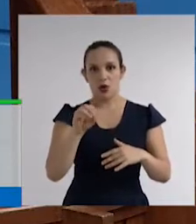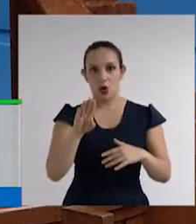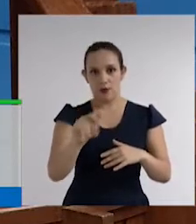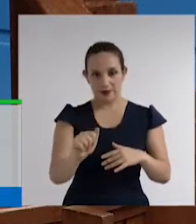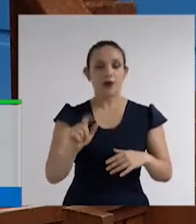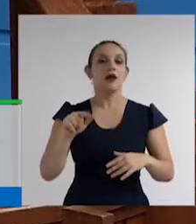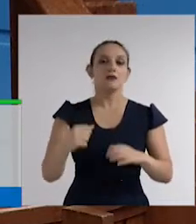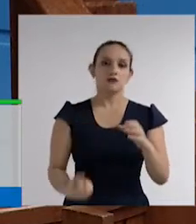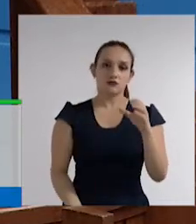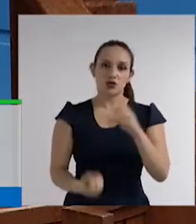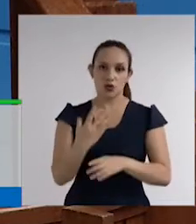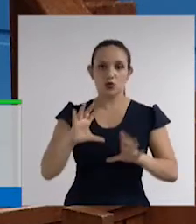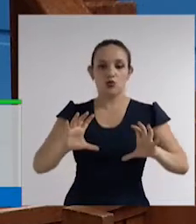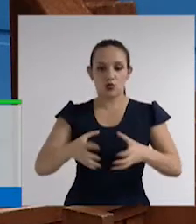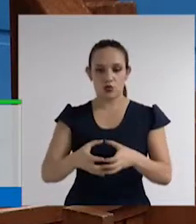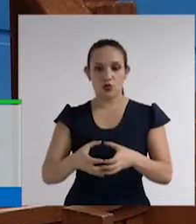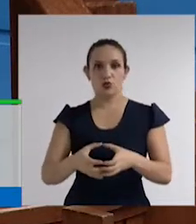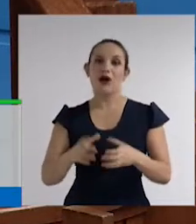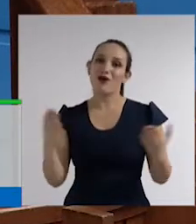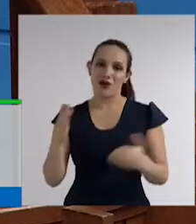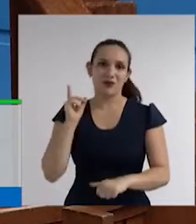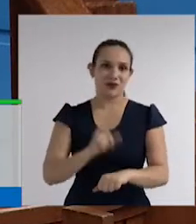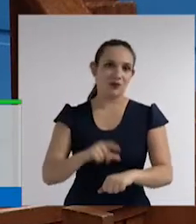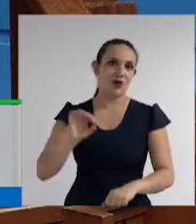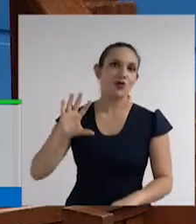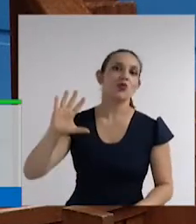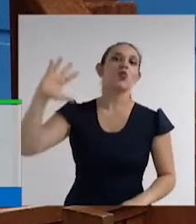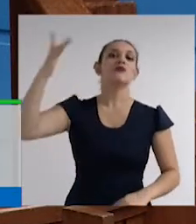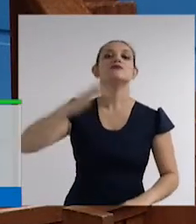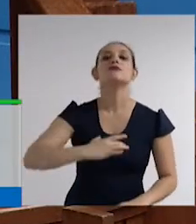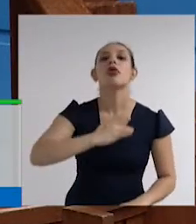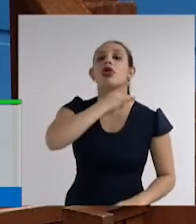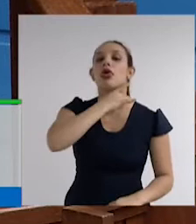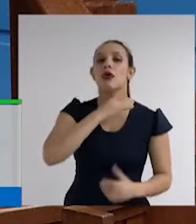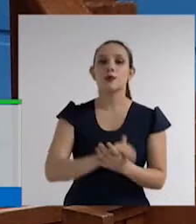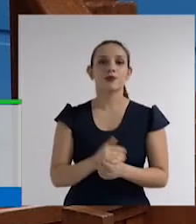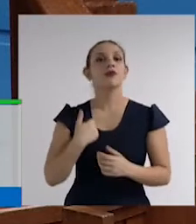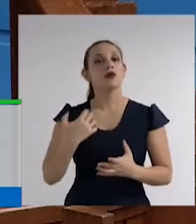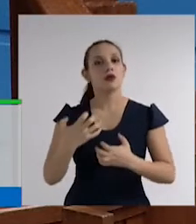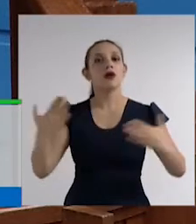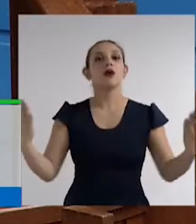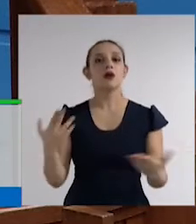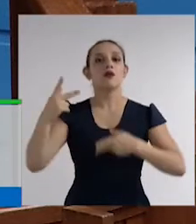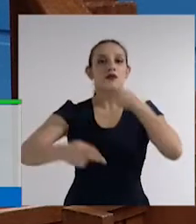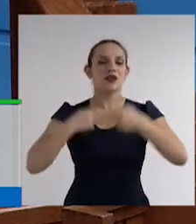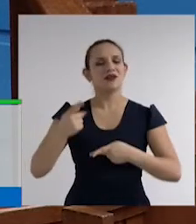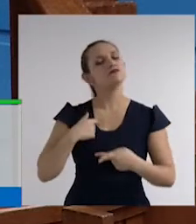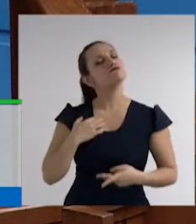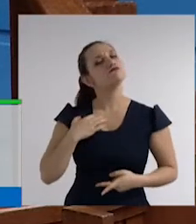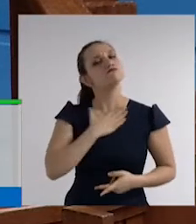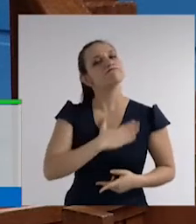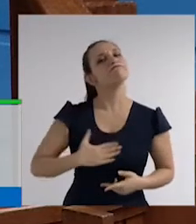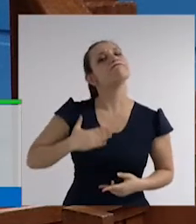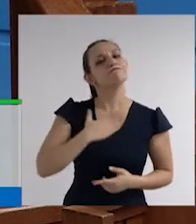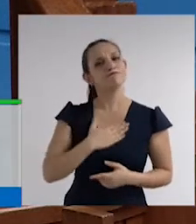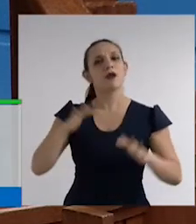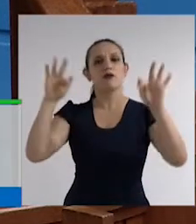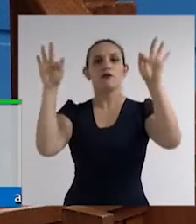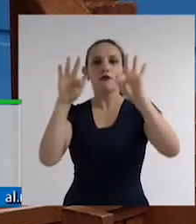esse comitê durante essa crise. Eu queria dizer claramente que fico muito feliz,